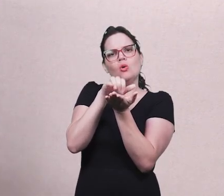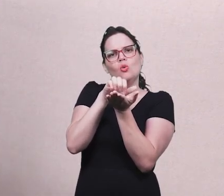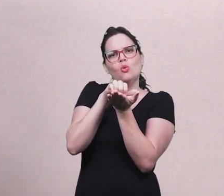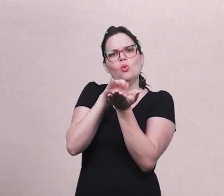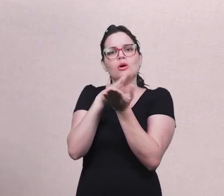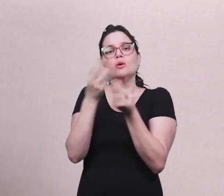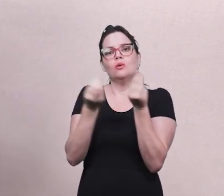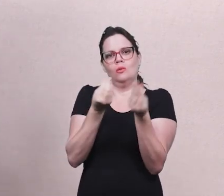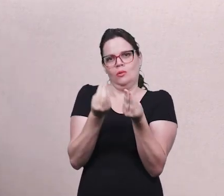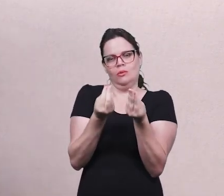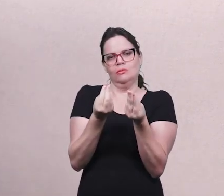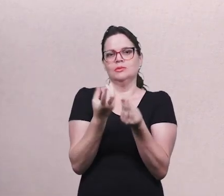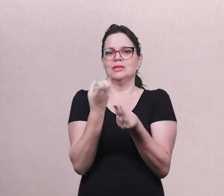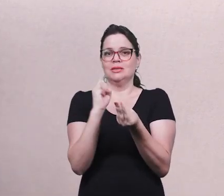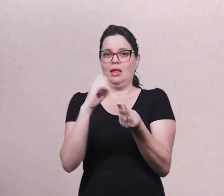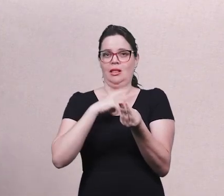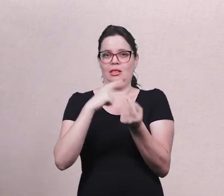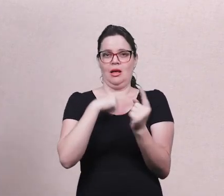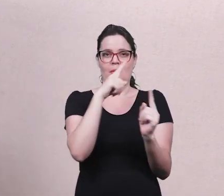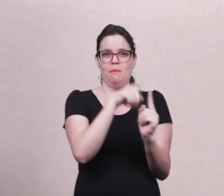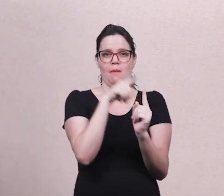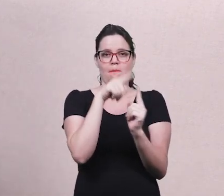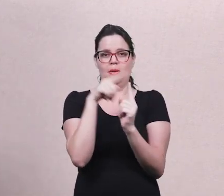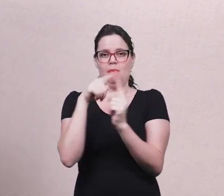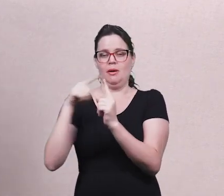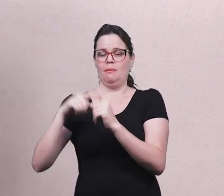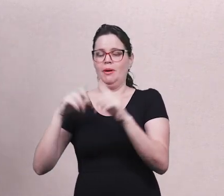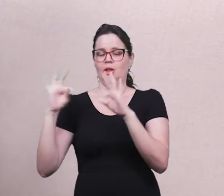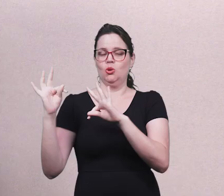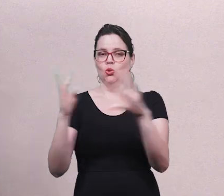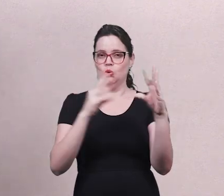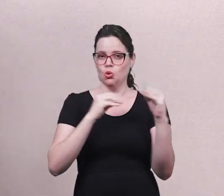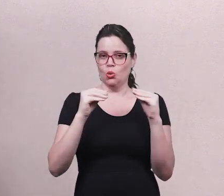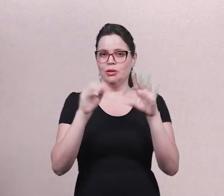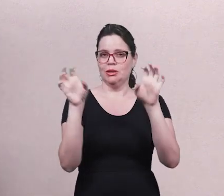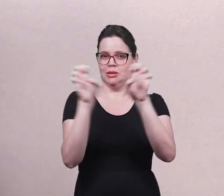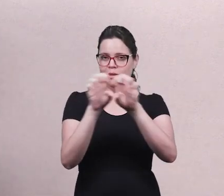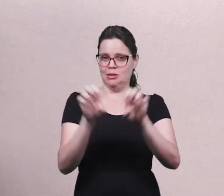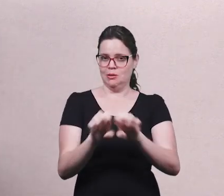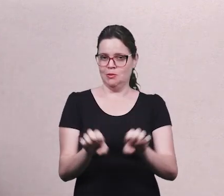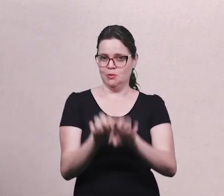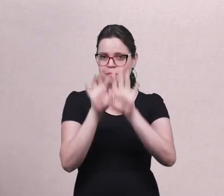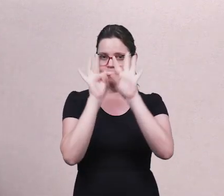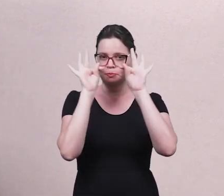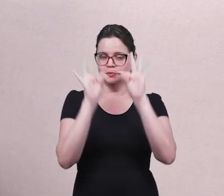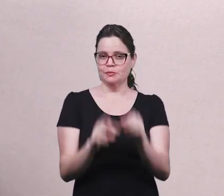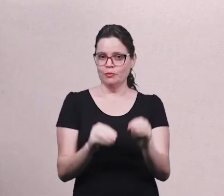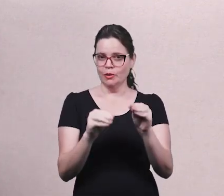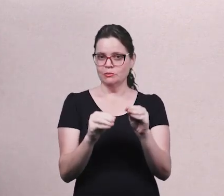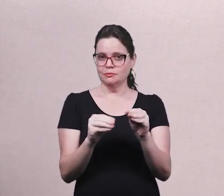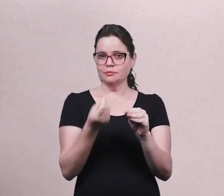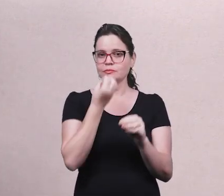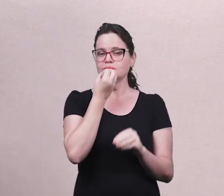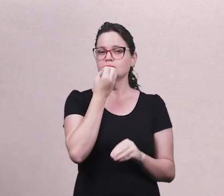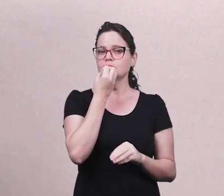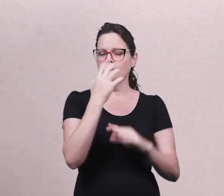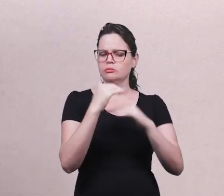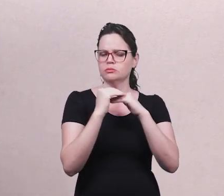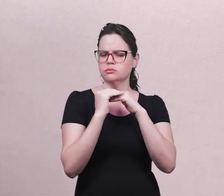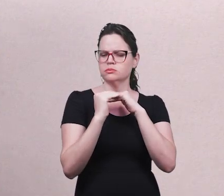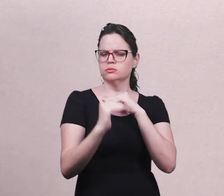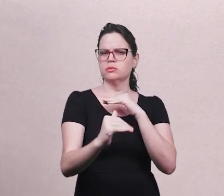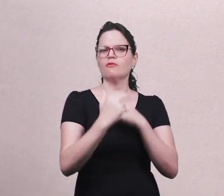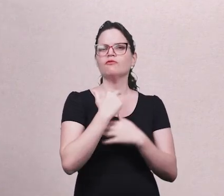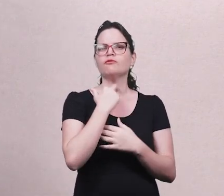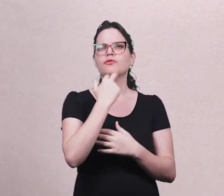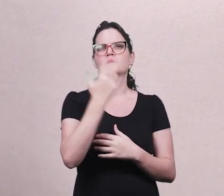eu consigo um equilíbrio entre essas estruturas e uma boa emissão vocal